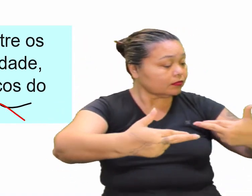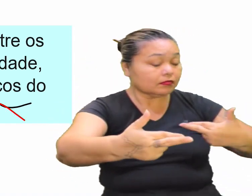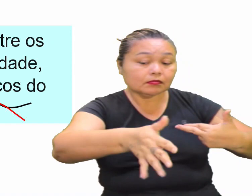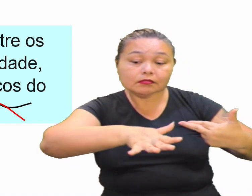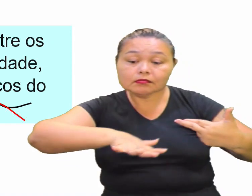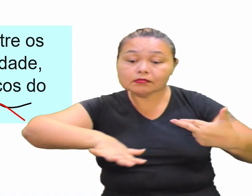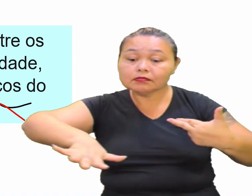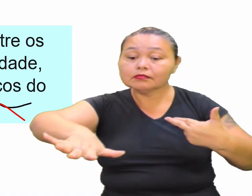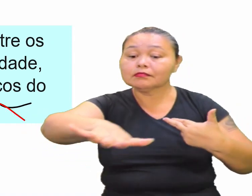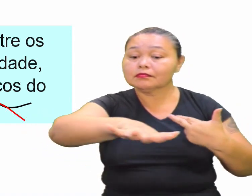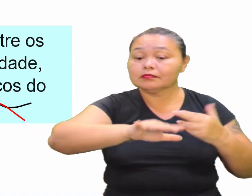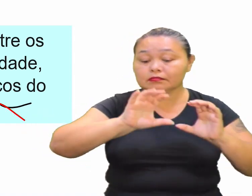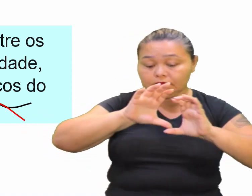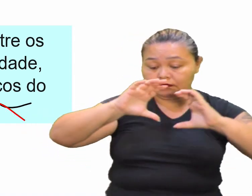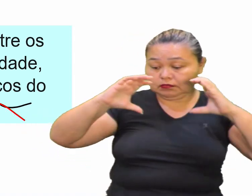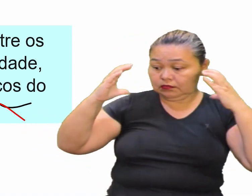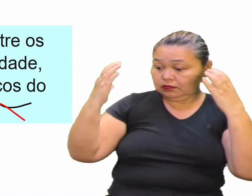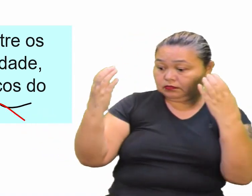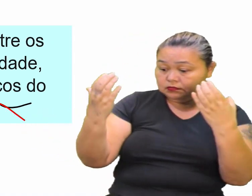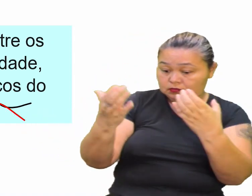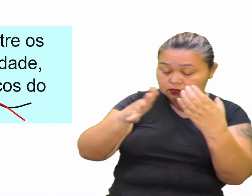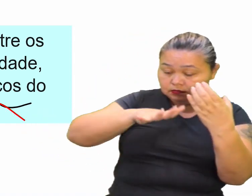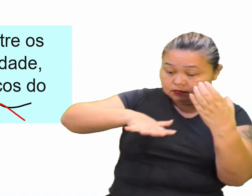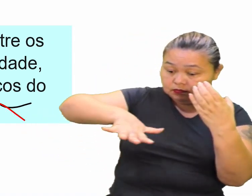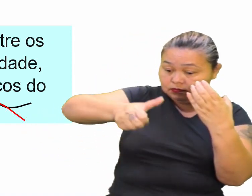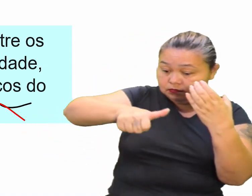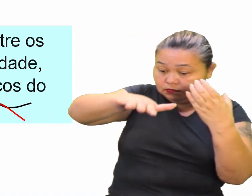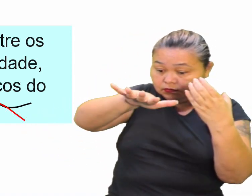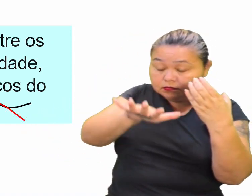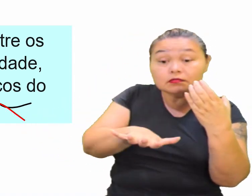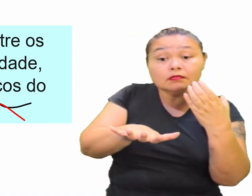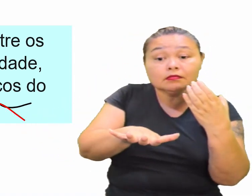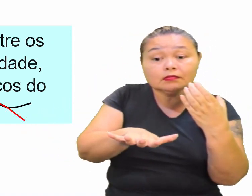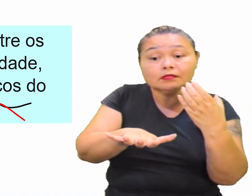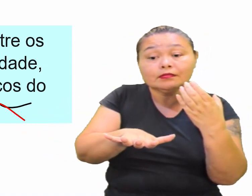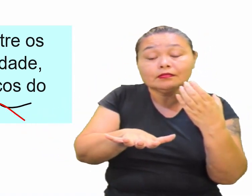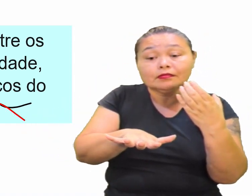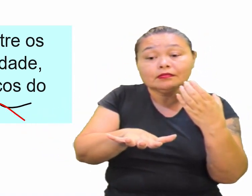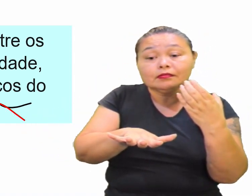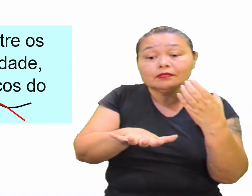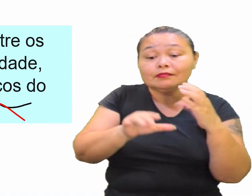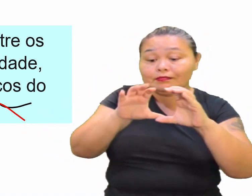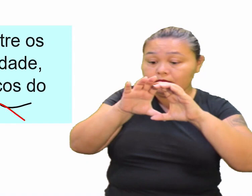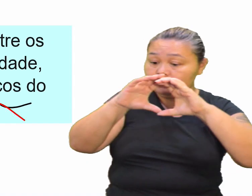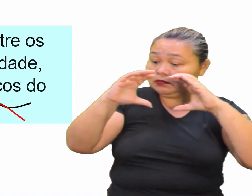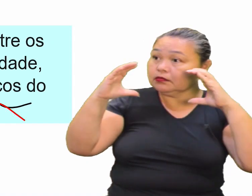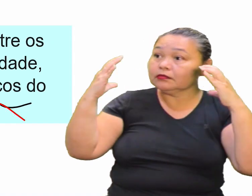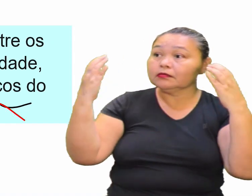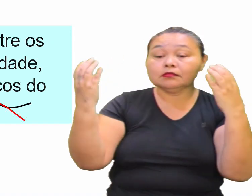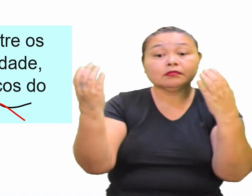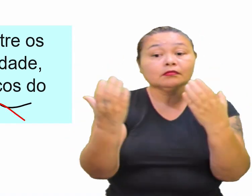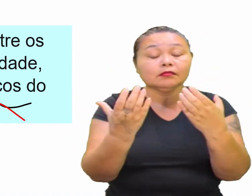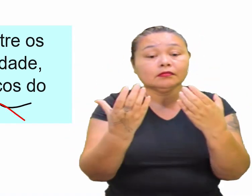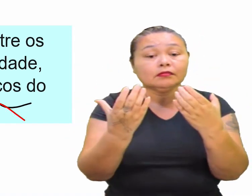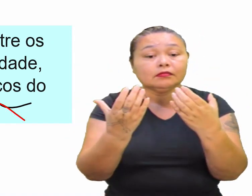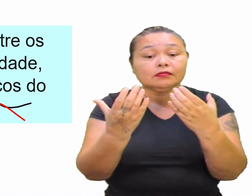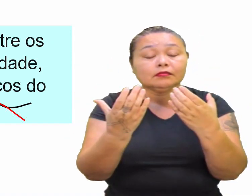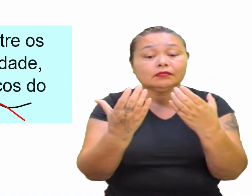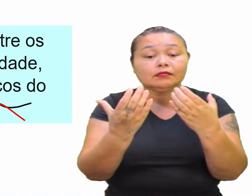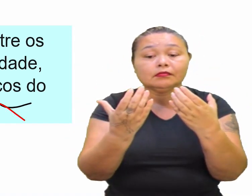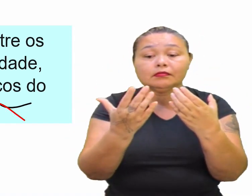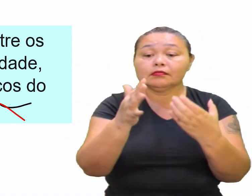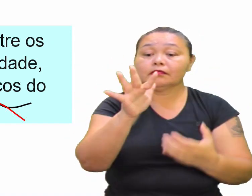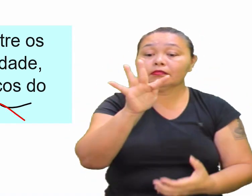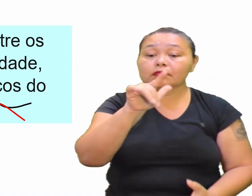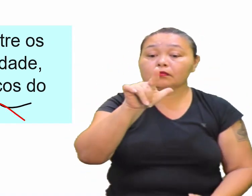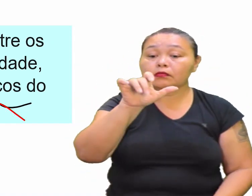interferindo nessa comunidade estável. Essa comunidade, ela é mais voltada para flora,